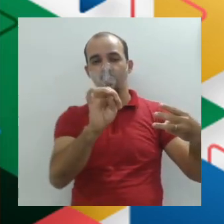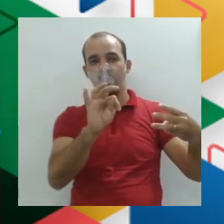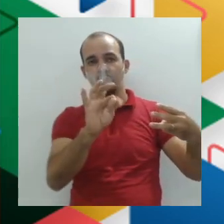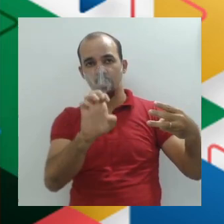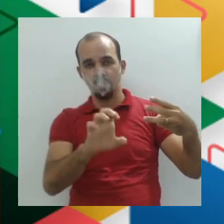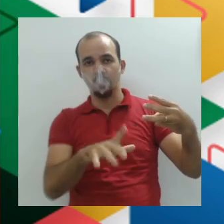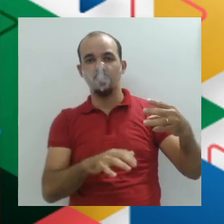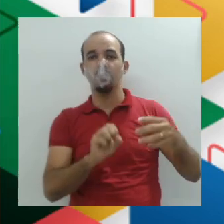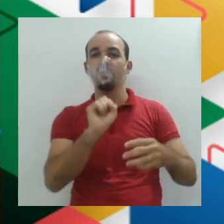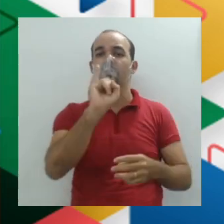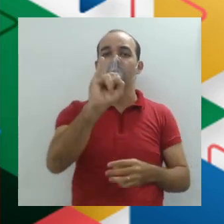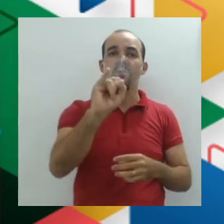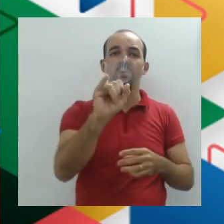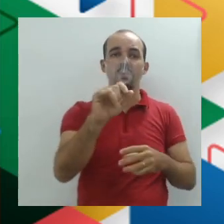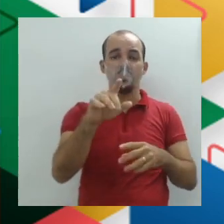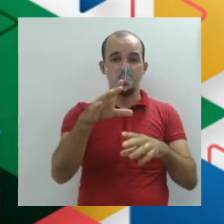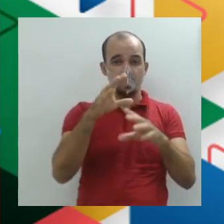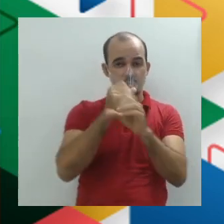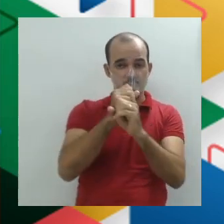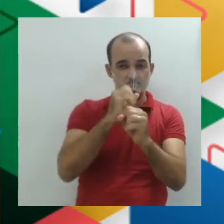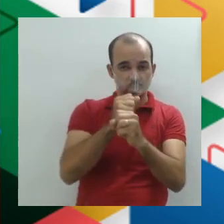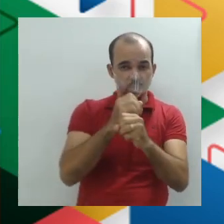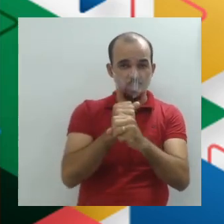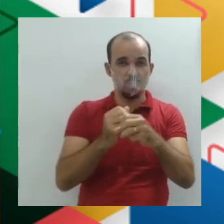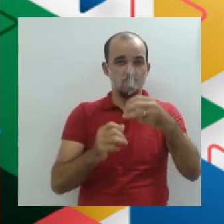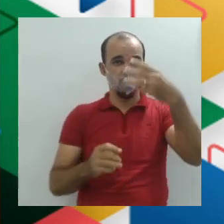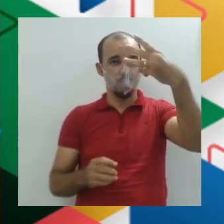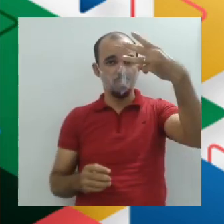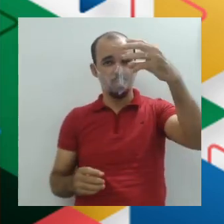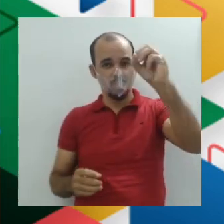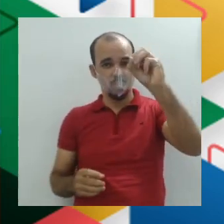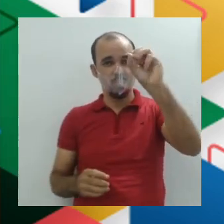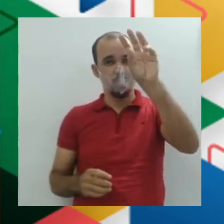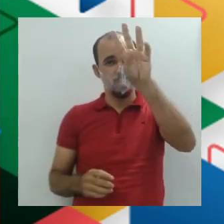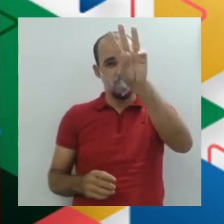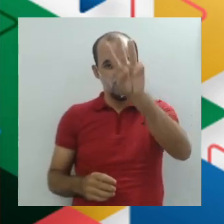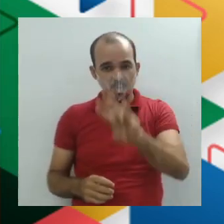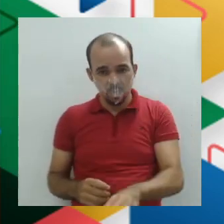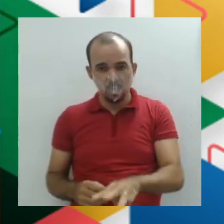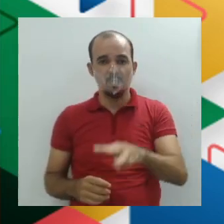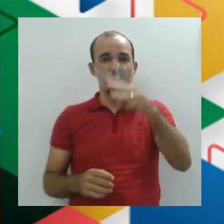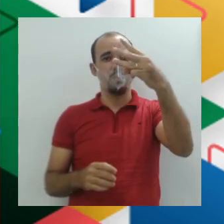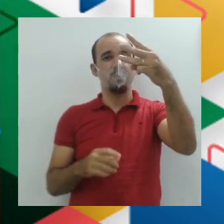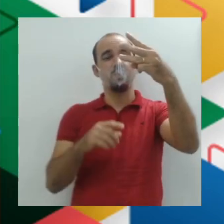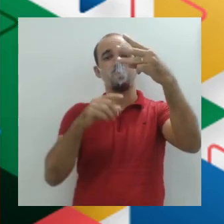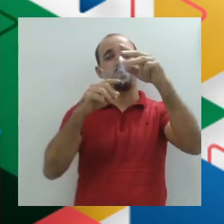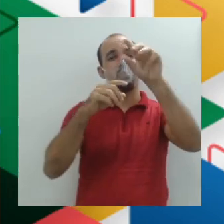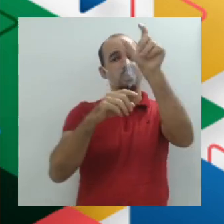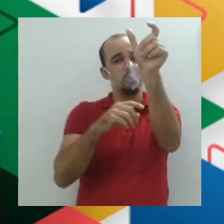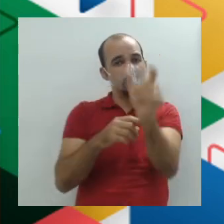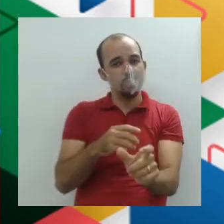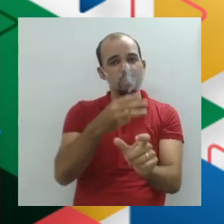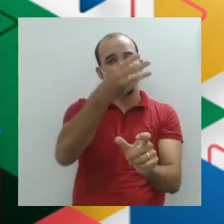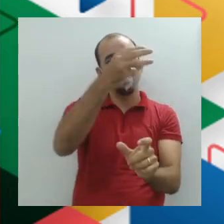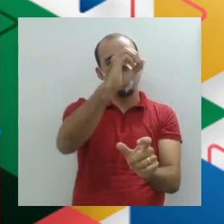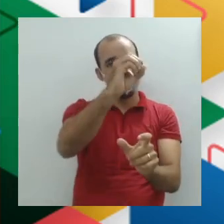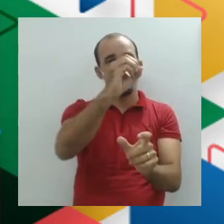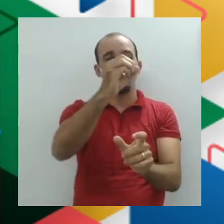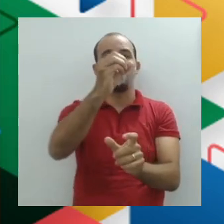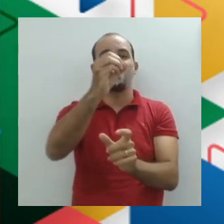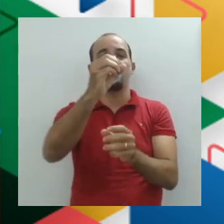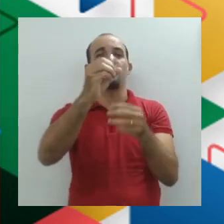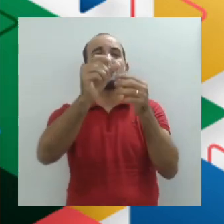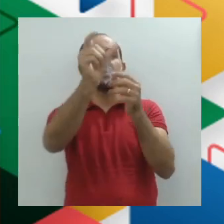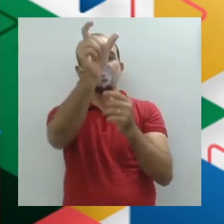tu verifica que essa medida é meio ou 0,5. Essa medida é igual ao cosseno de 60. Olha, meio, ou